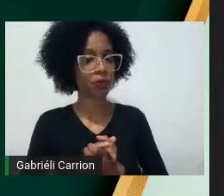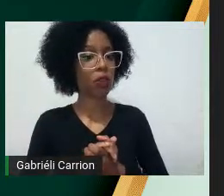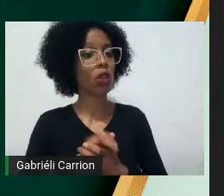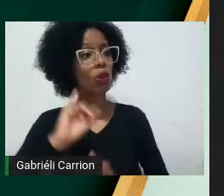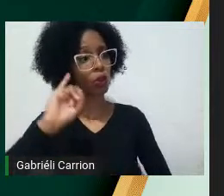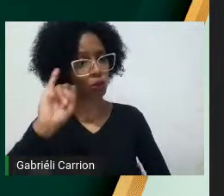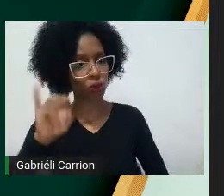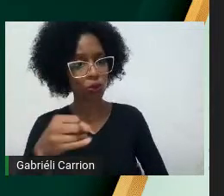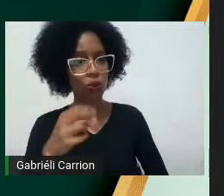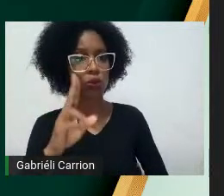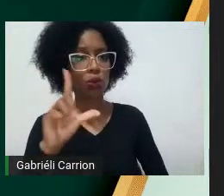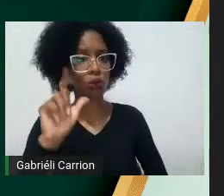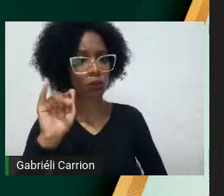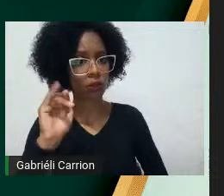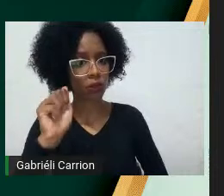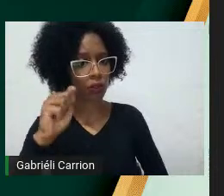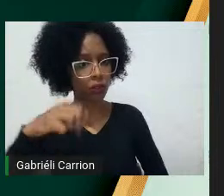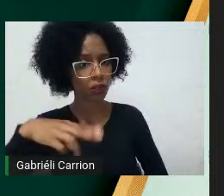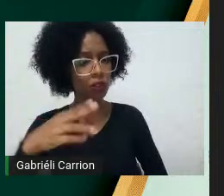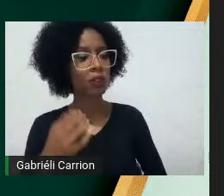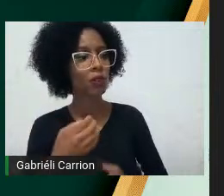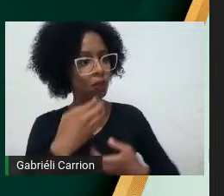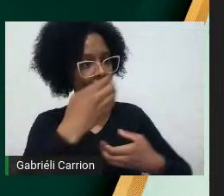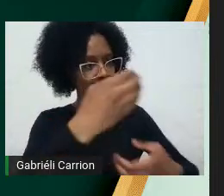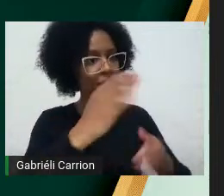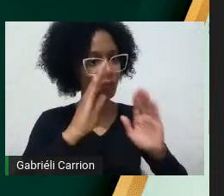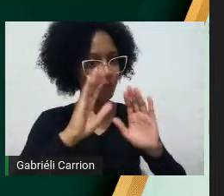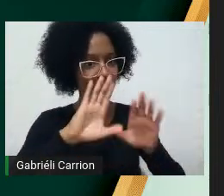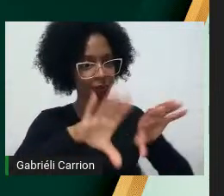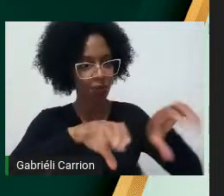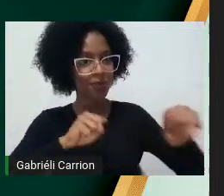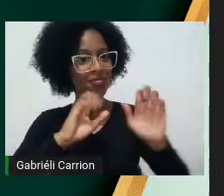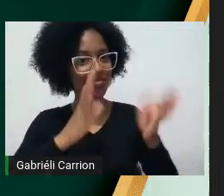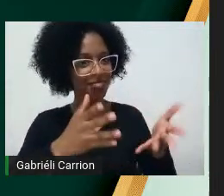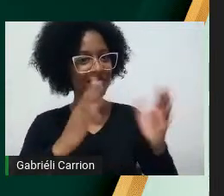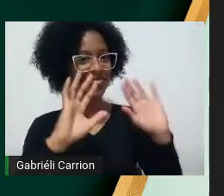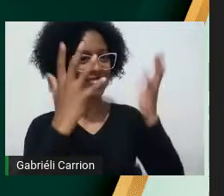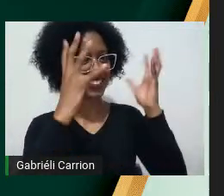Juliana Teixeira Penha, confira o teu grau. Parabéns.